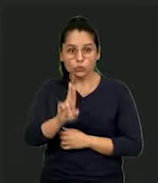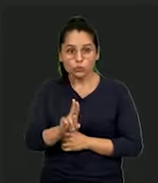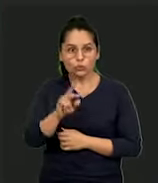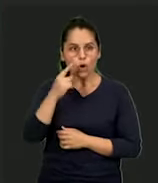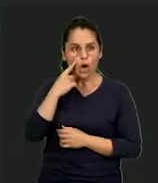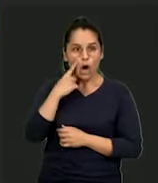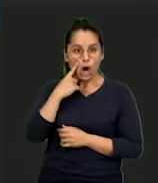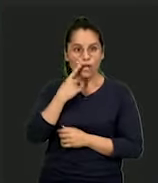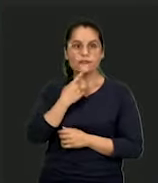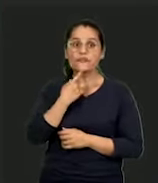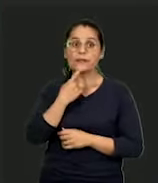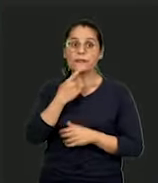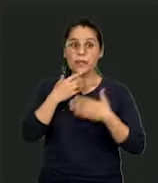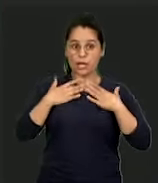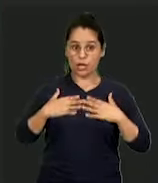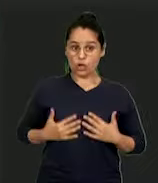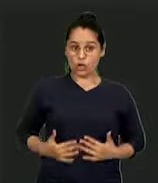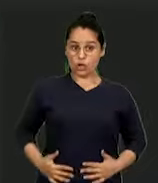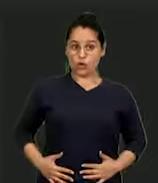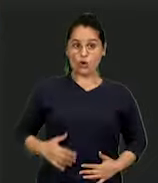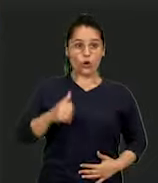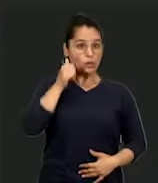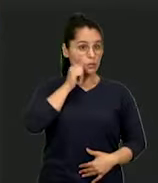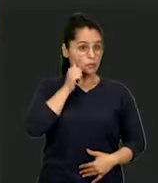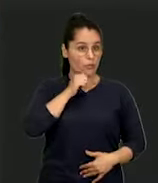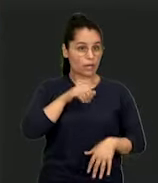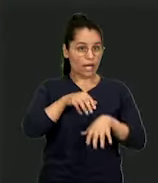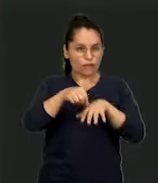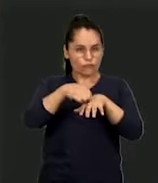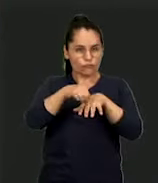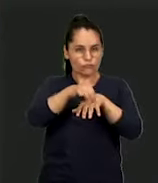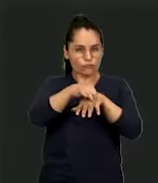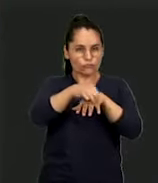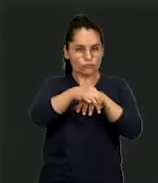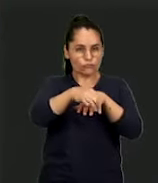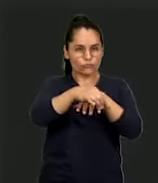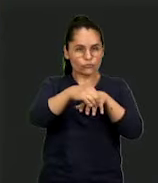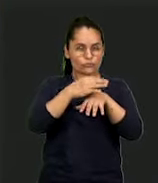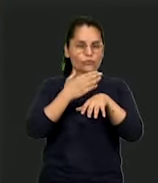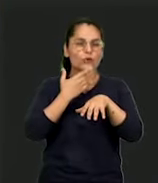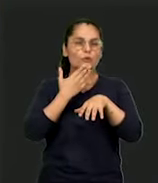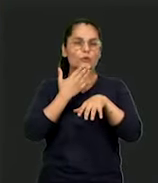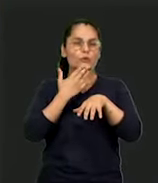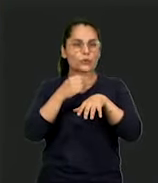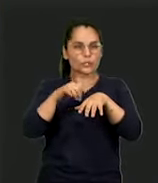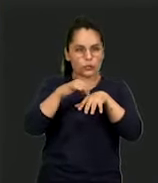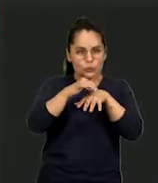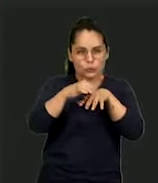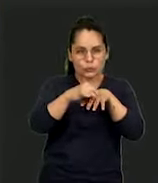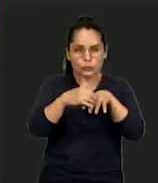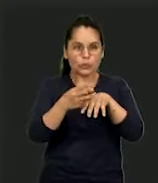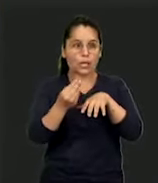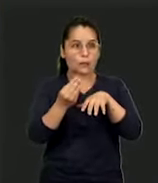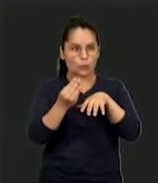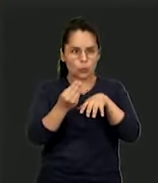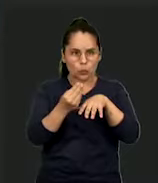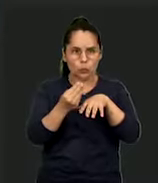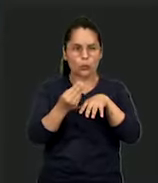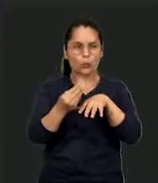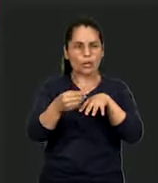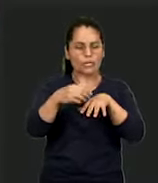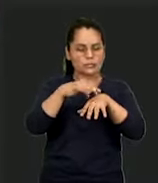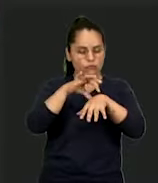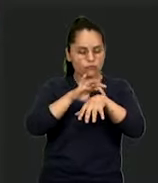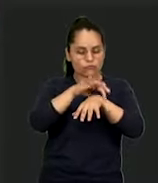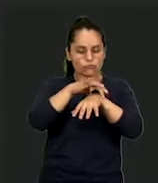de vermelho e ainda está com as mãos todas pintadas de rena, com muitas